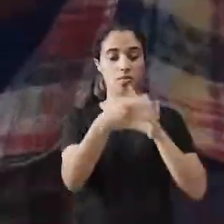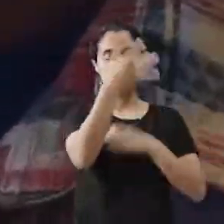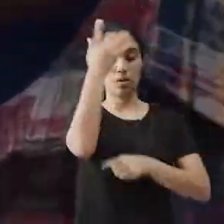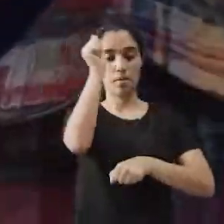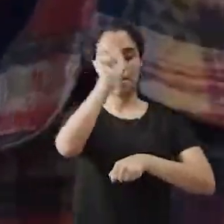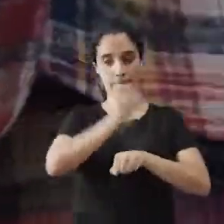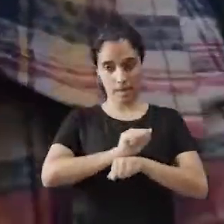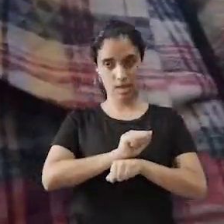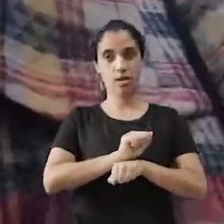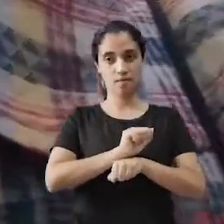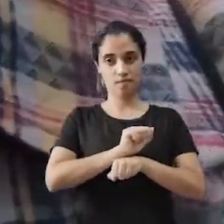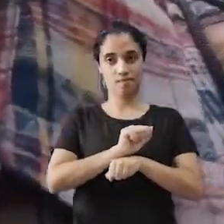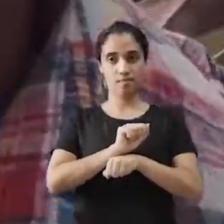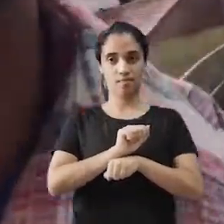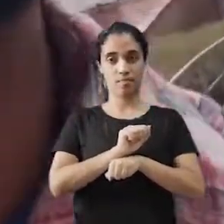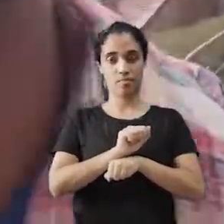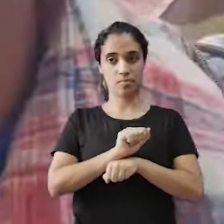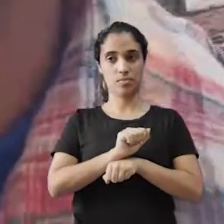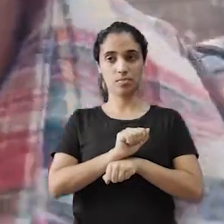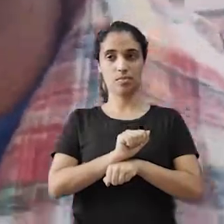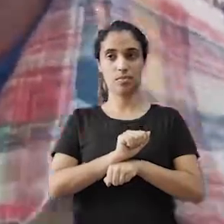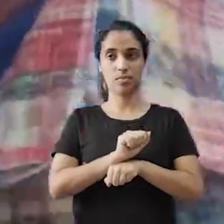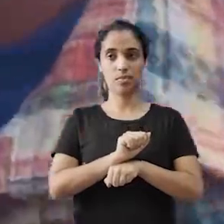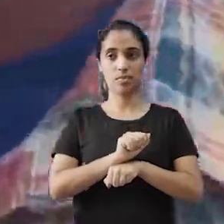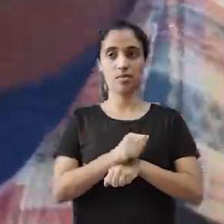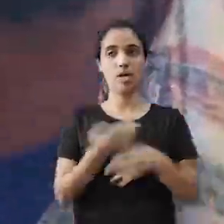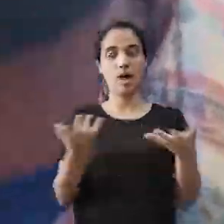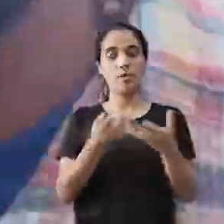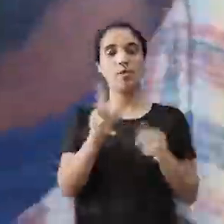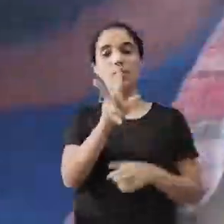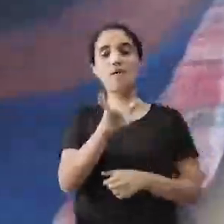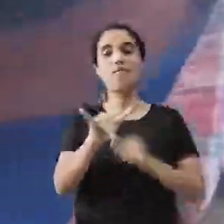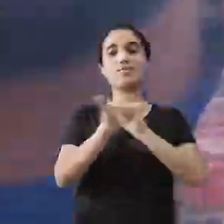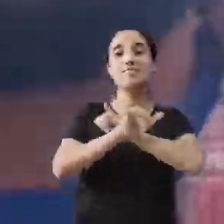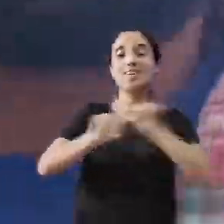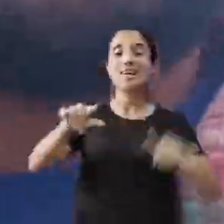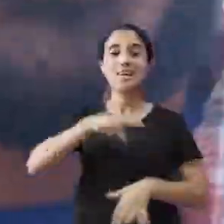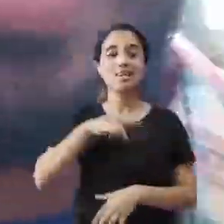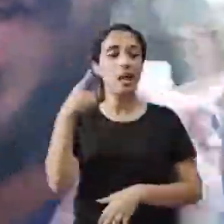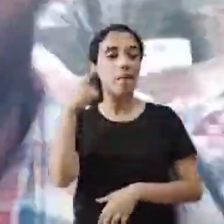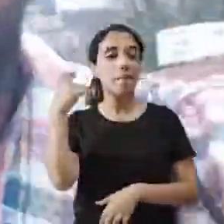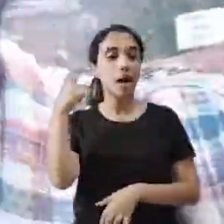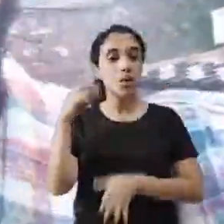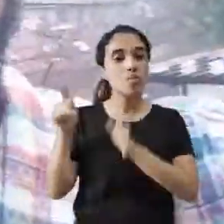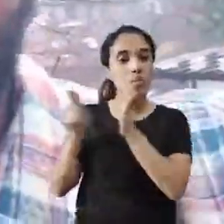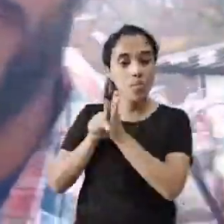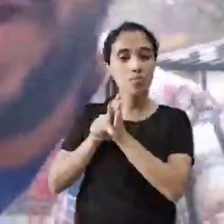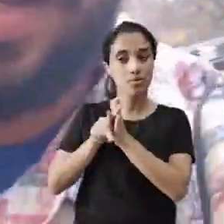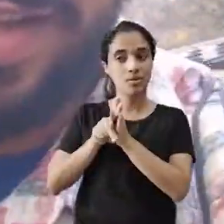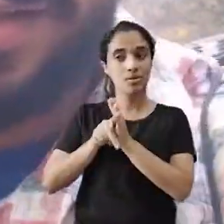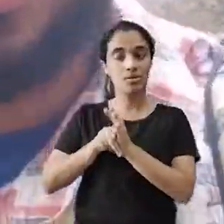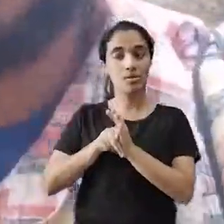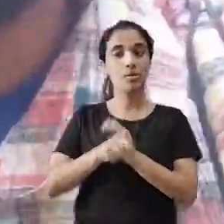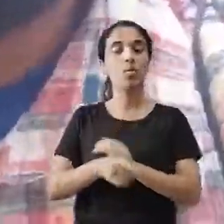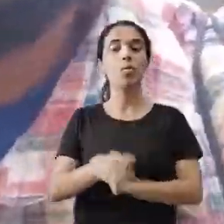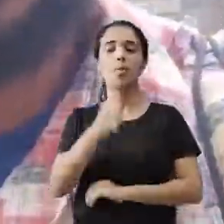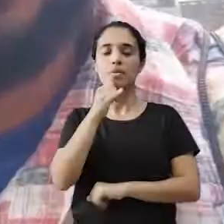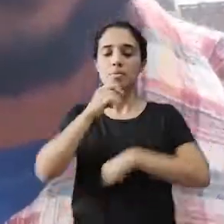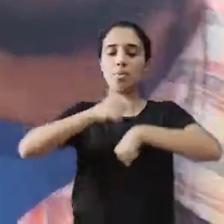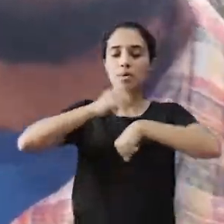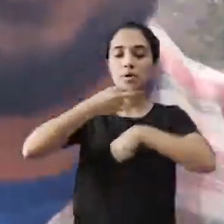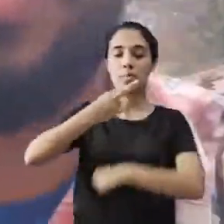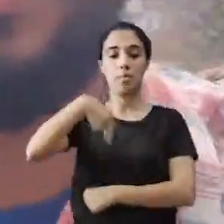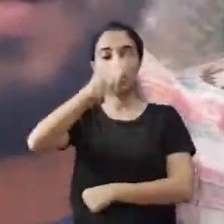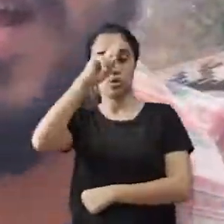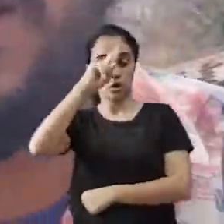esperando. A gente vai ouvir, tá? Um barulho. E esse barulho é que às 12 horas,